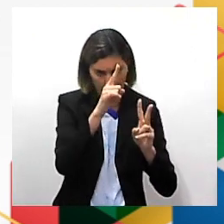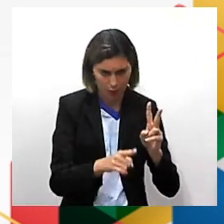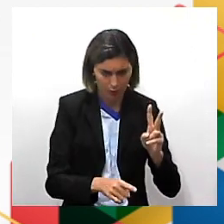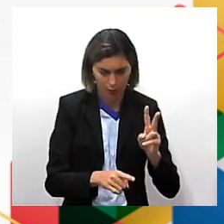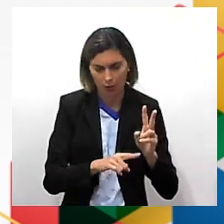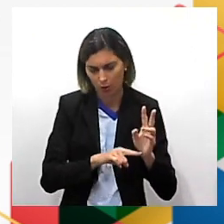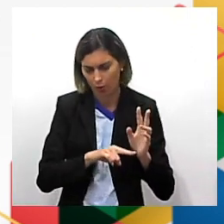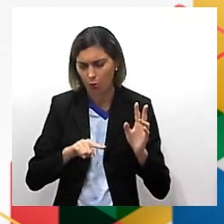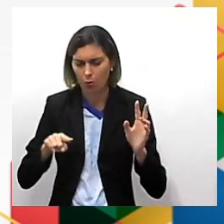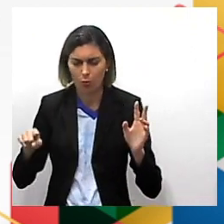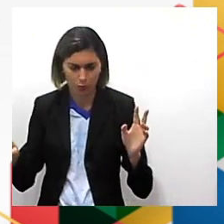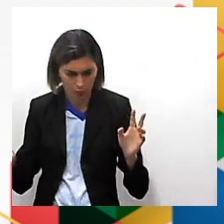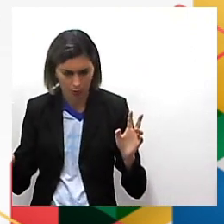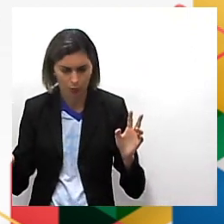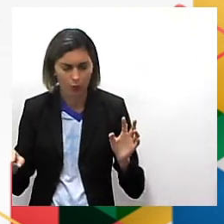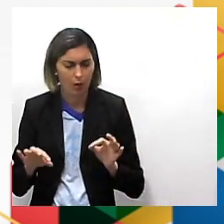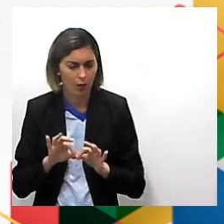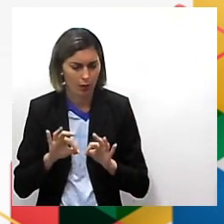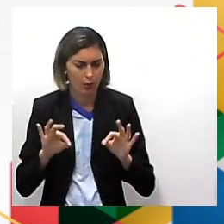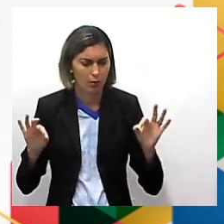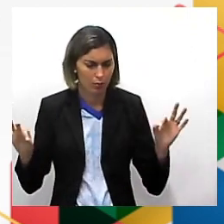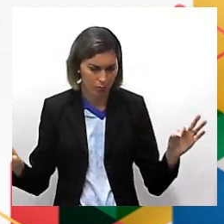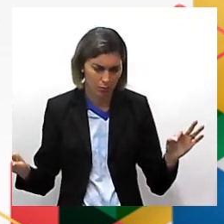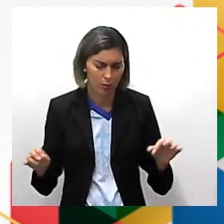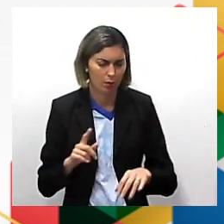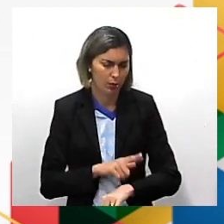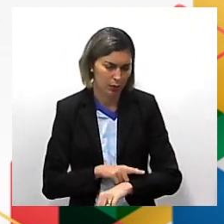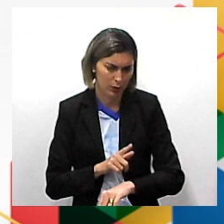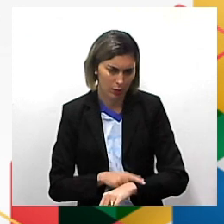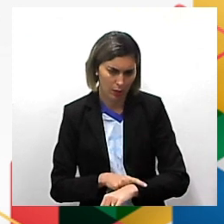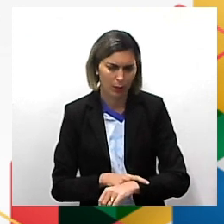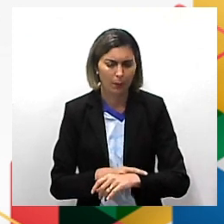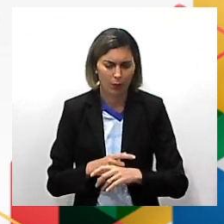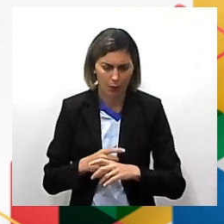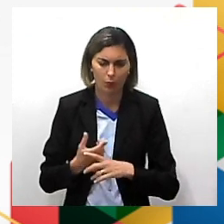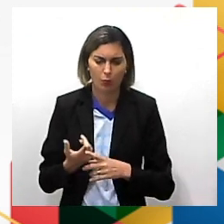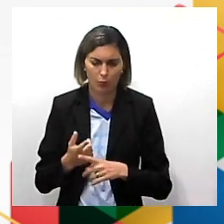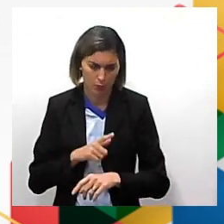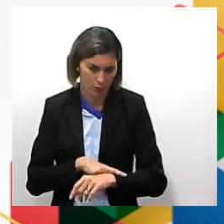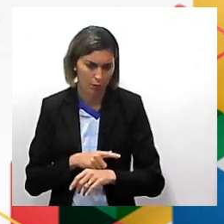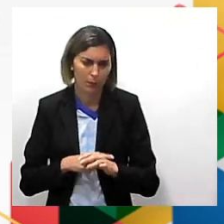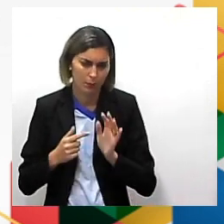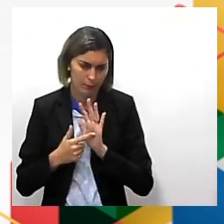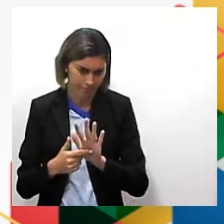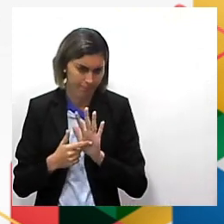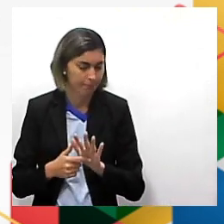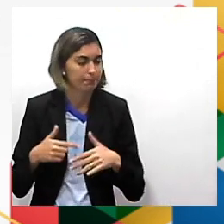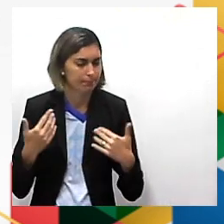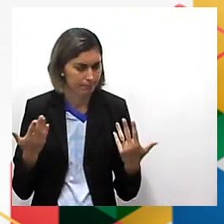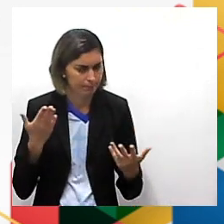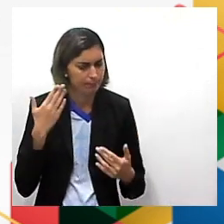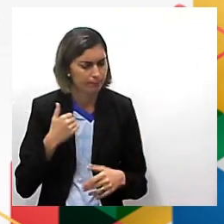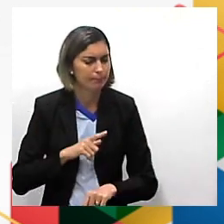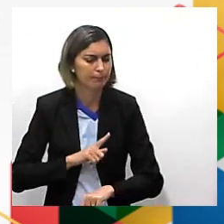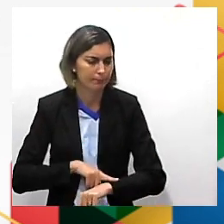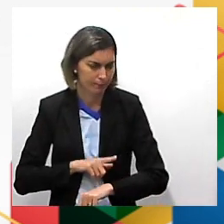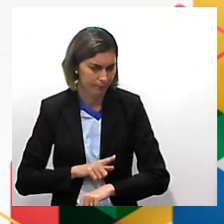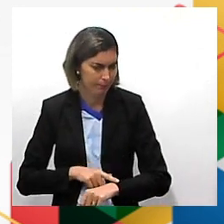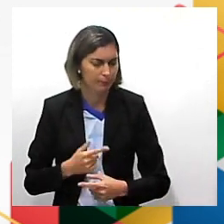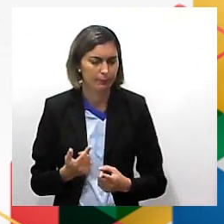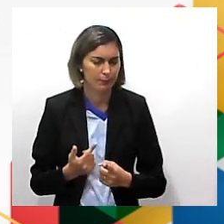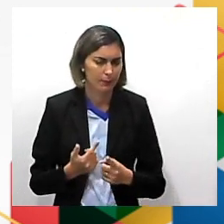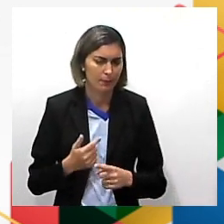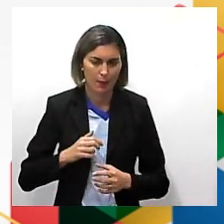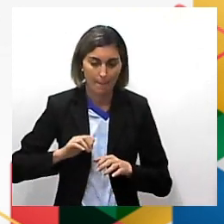distância da casa, e na horizontal eu tenho o tempo sendo apresentado. E a gente sabe que o tempo